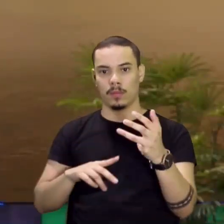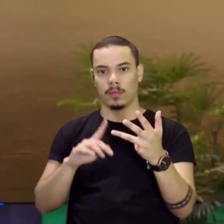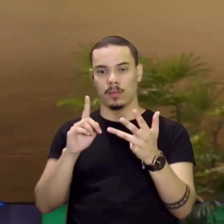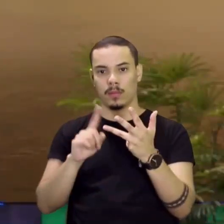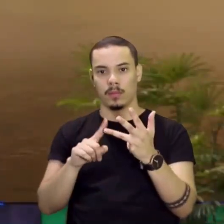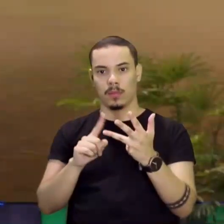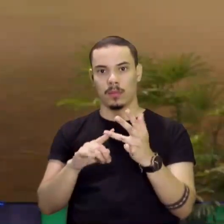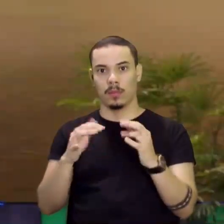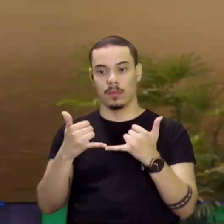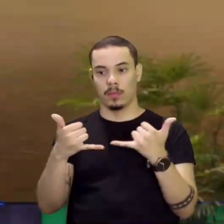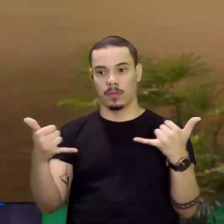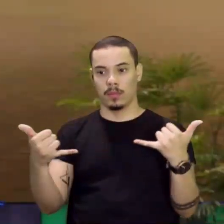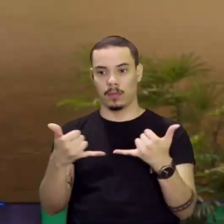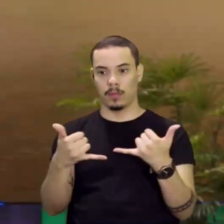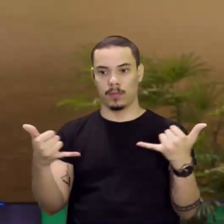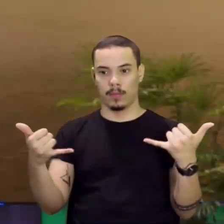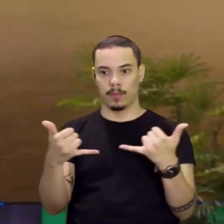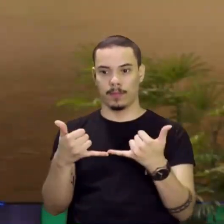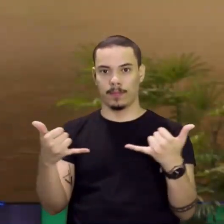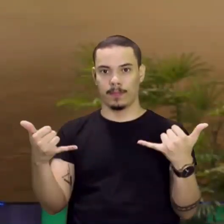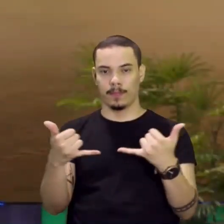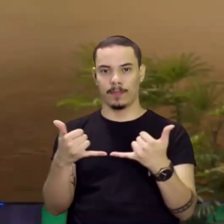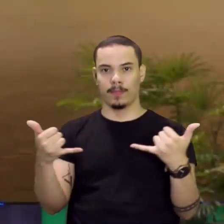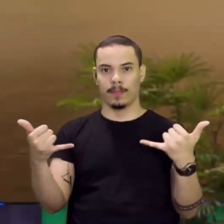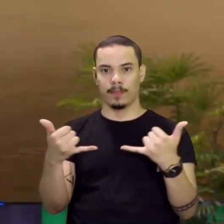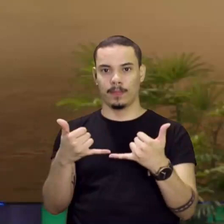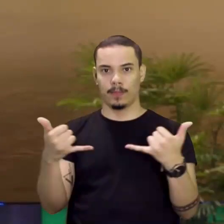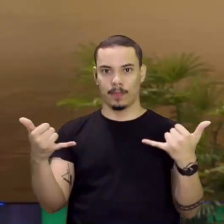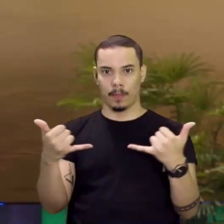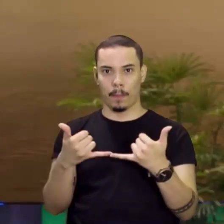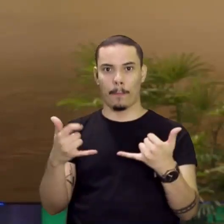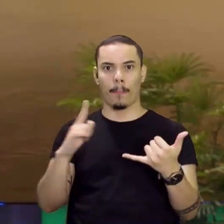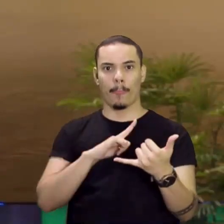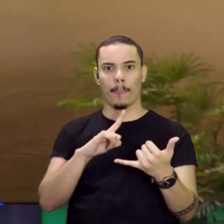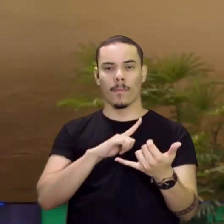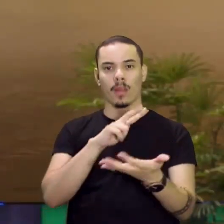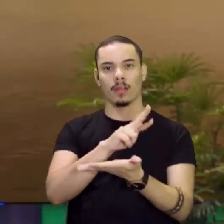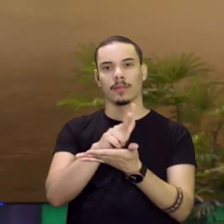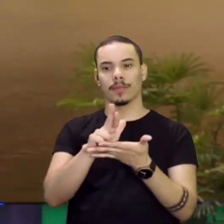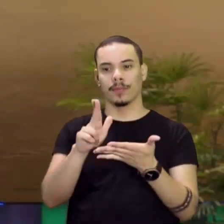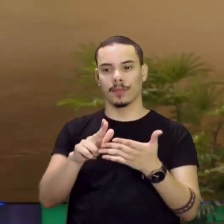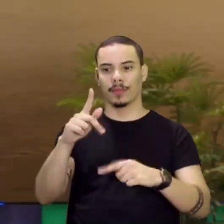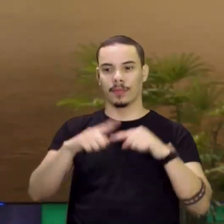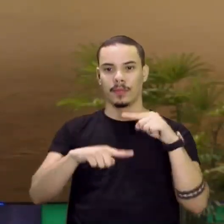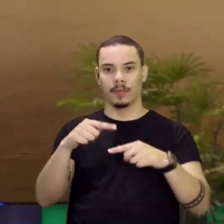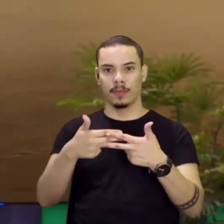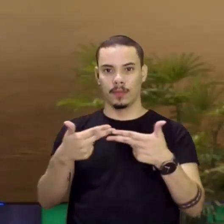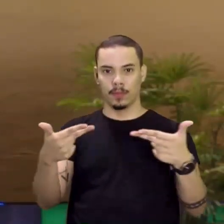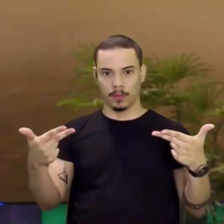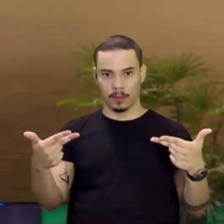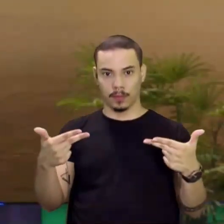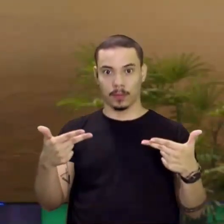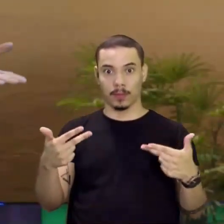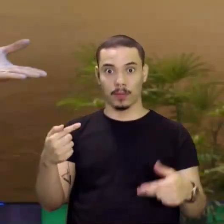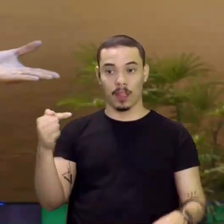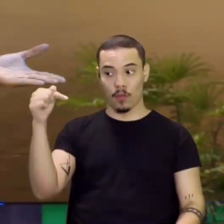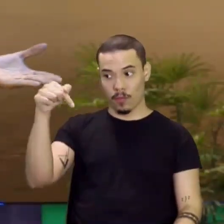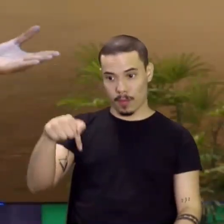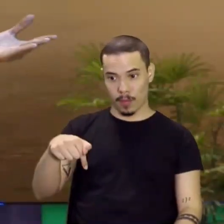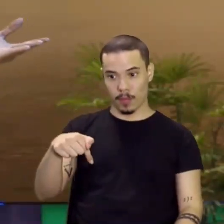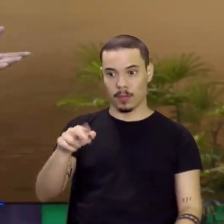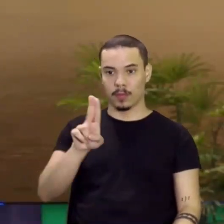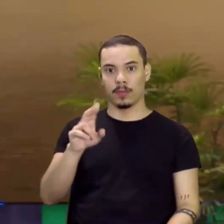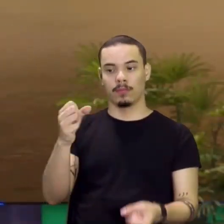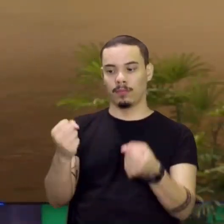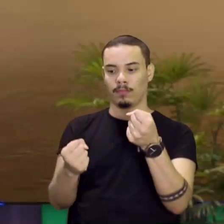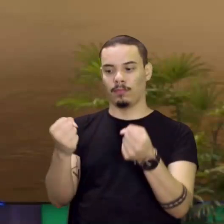o fio, tá? Nós temos vários produtos. E quando eu vim para cá, eu vim de carro, eu usei petróleo, eu